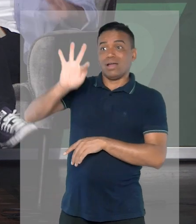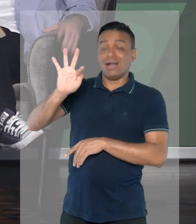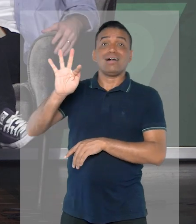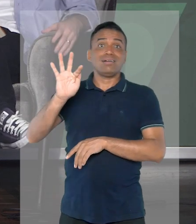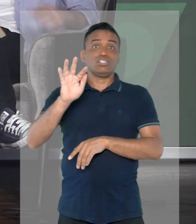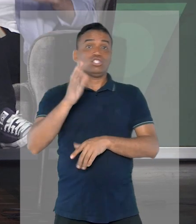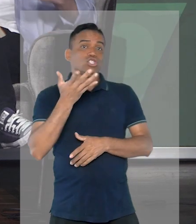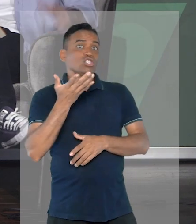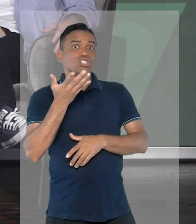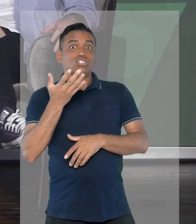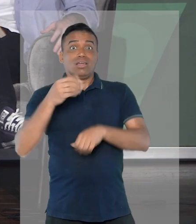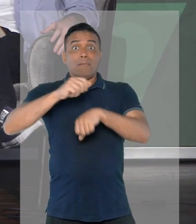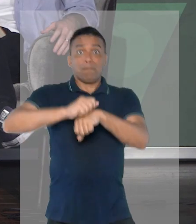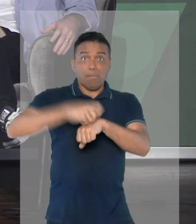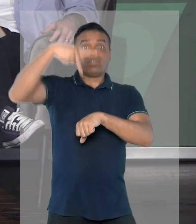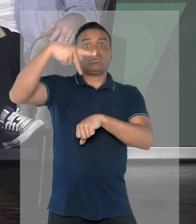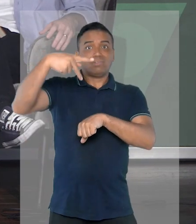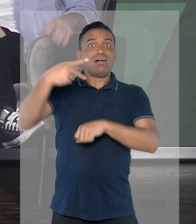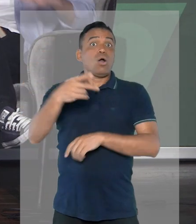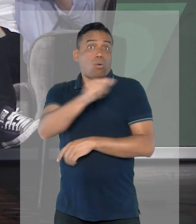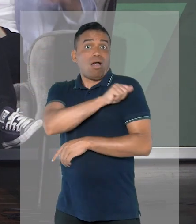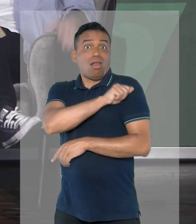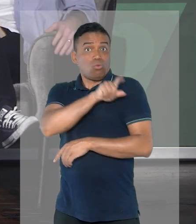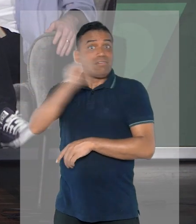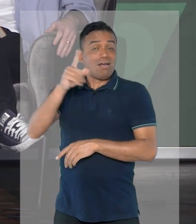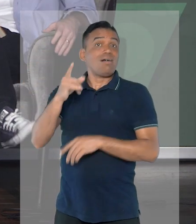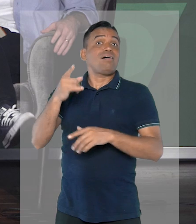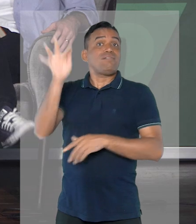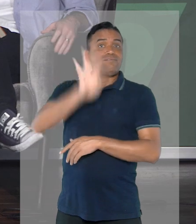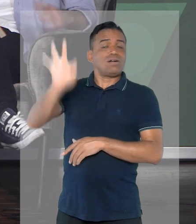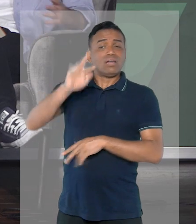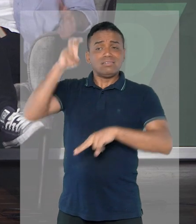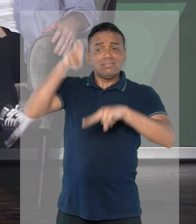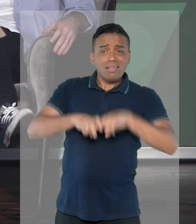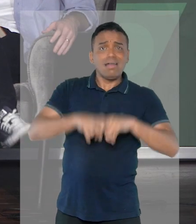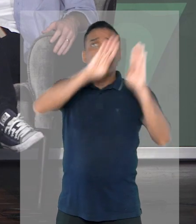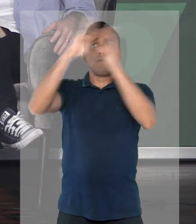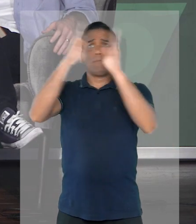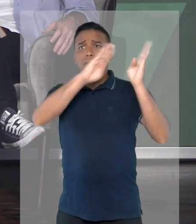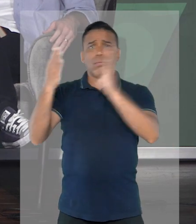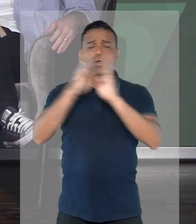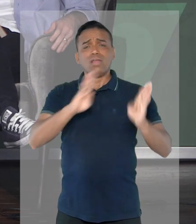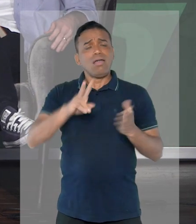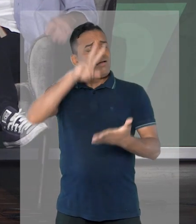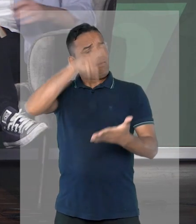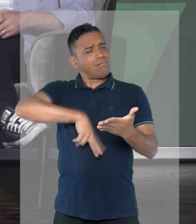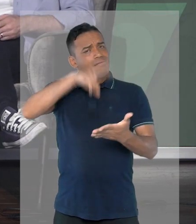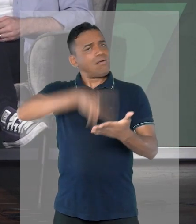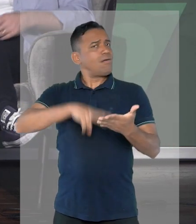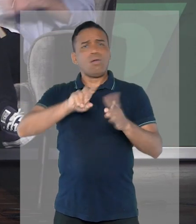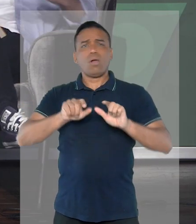vivência acadêmica. Tem que ter uma vivência, sobretudo, de biblioteca, né? De sentar na biblioteca e ler. É um gesto sempre